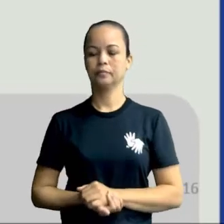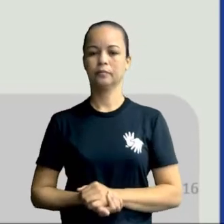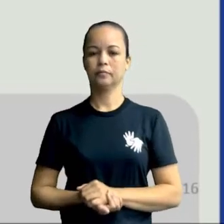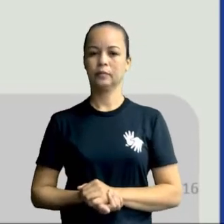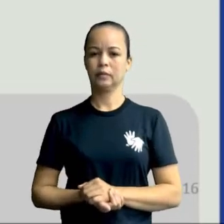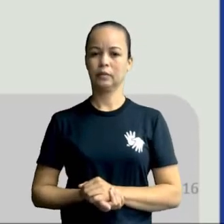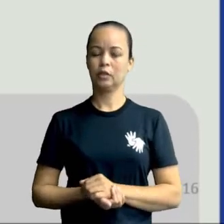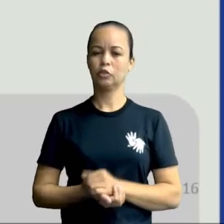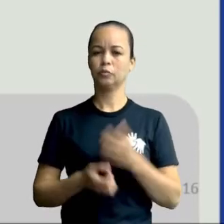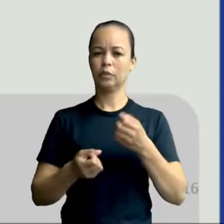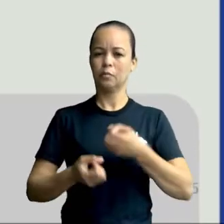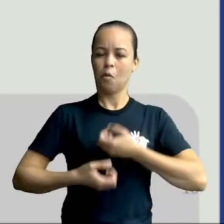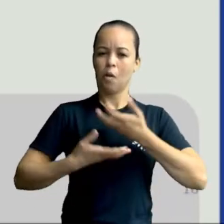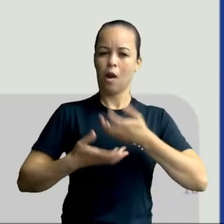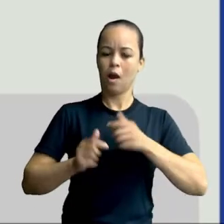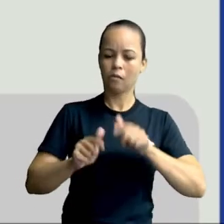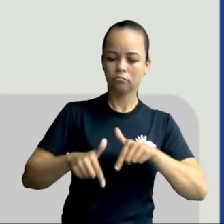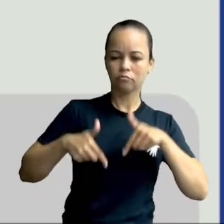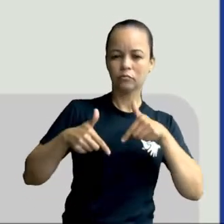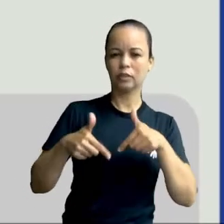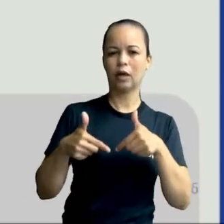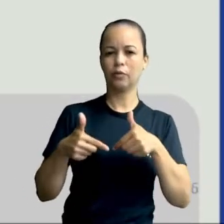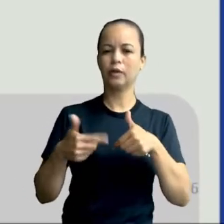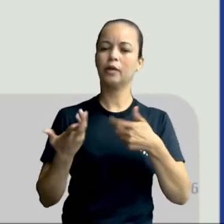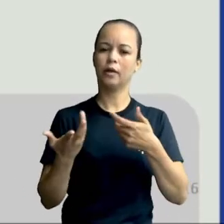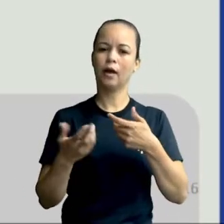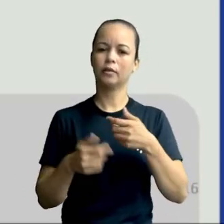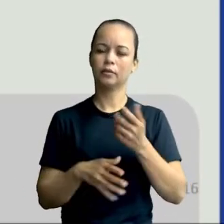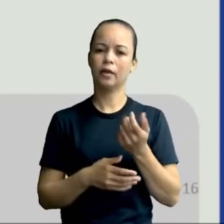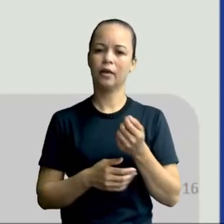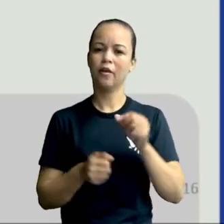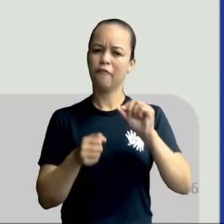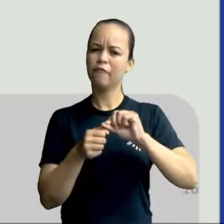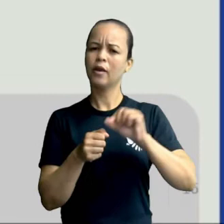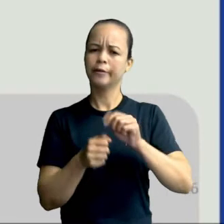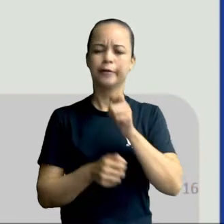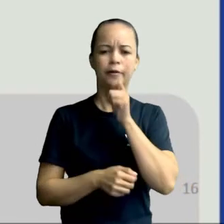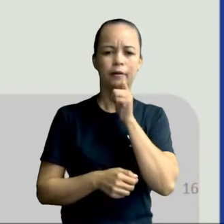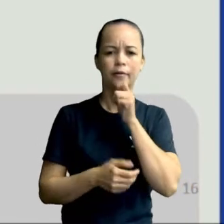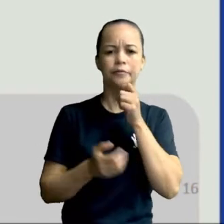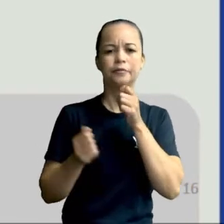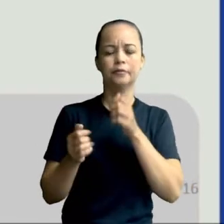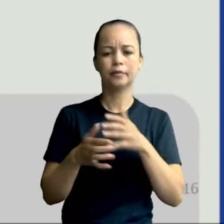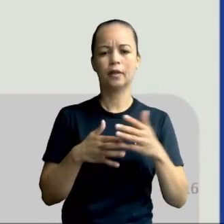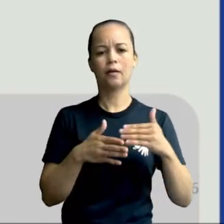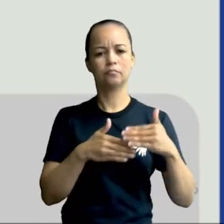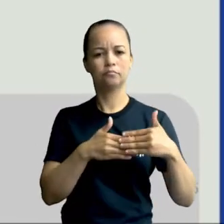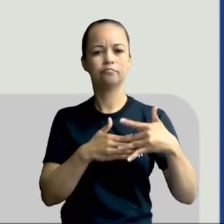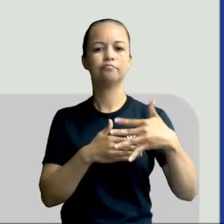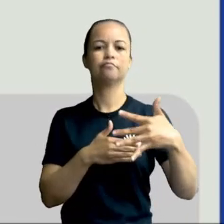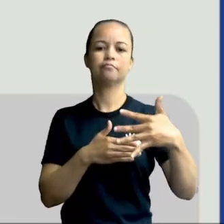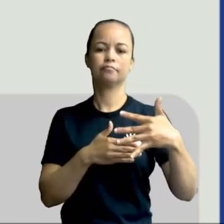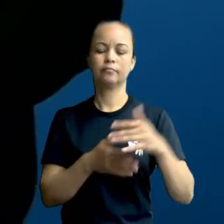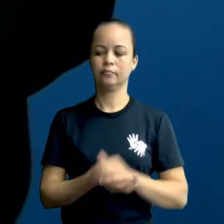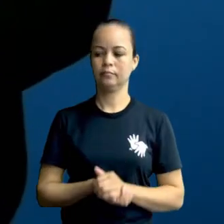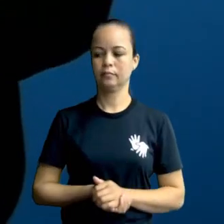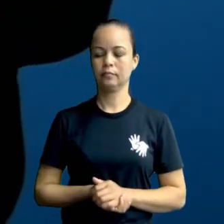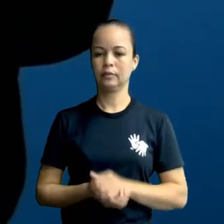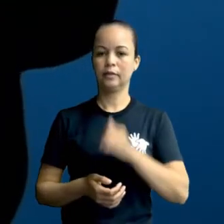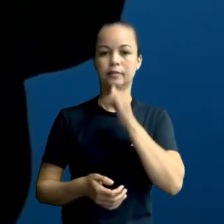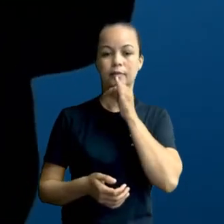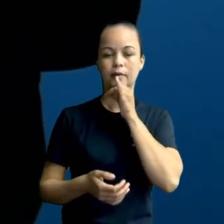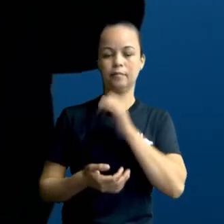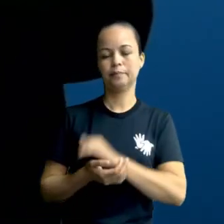presente exprime uma ação que irá se realizar, né? Que irá se realizar.